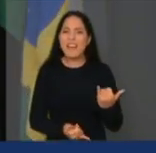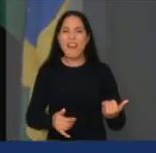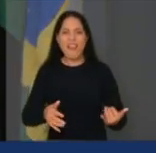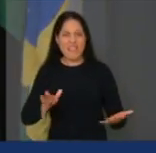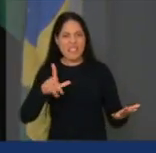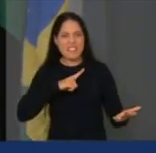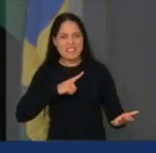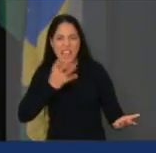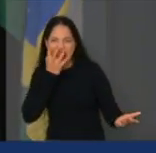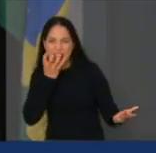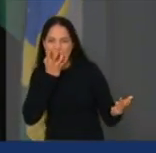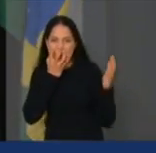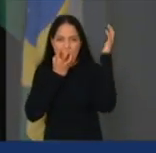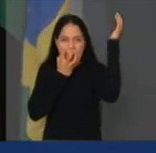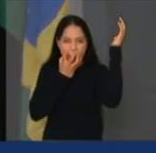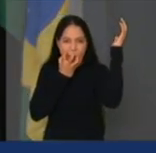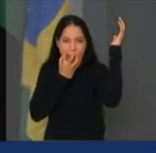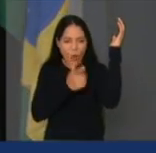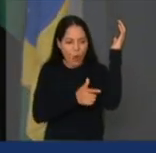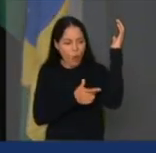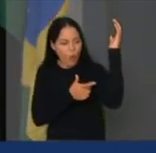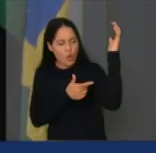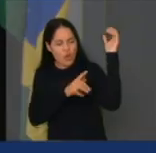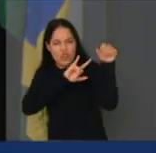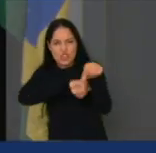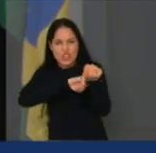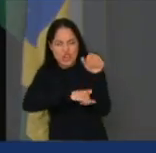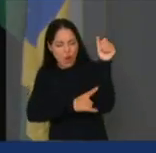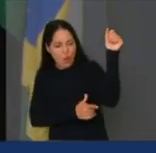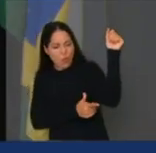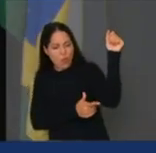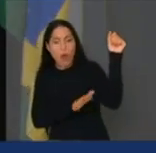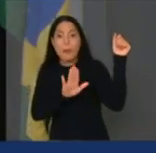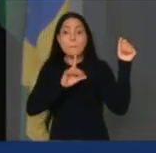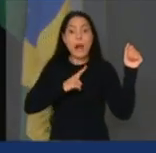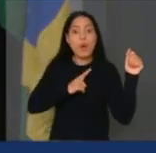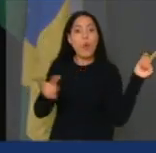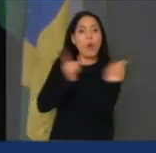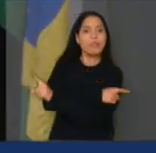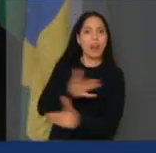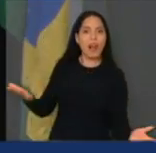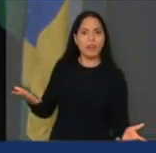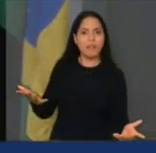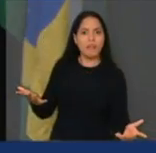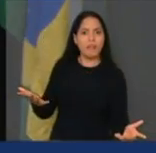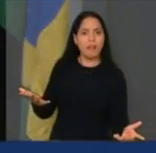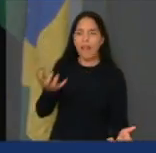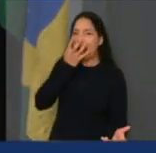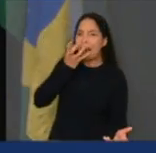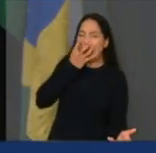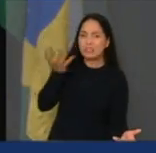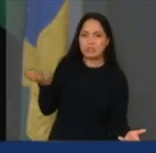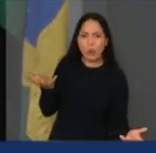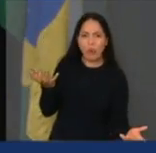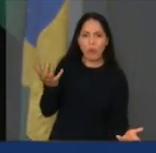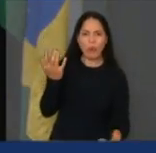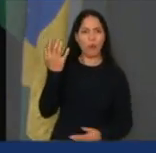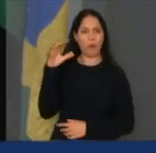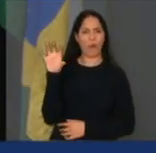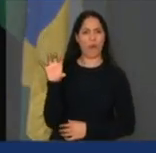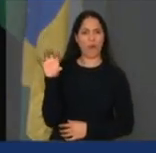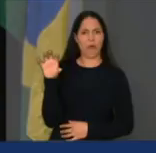ministros do STF vocês não foram eleitos pelo povo vocês não são poder a constituição diz